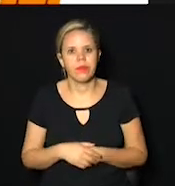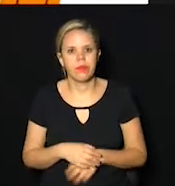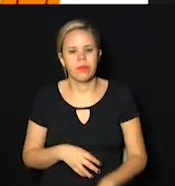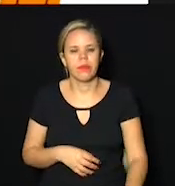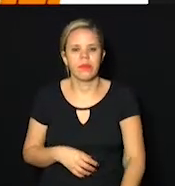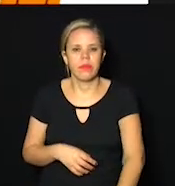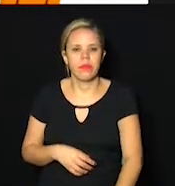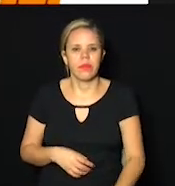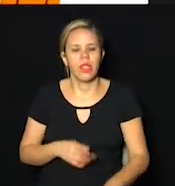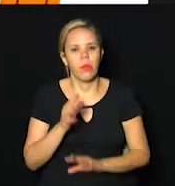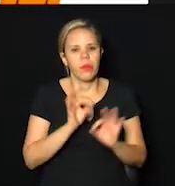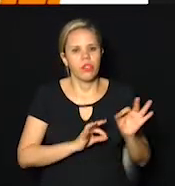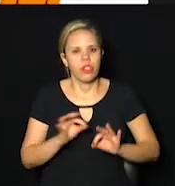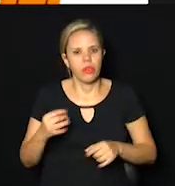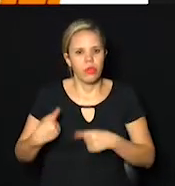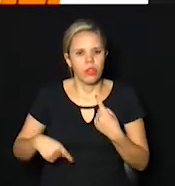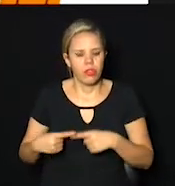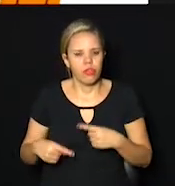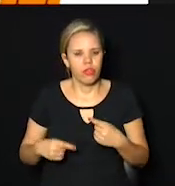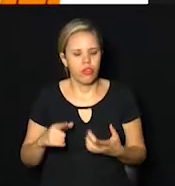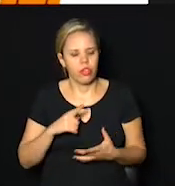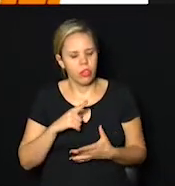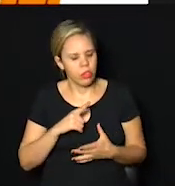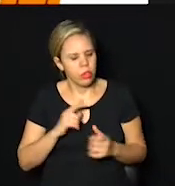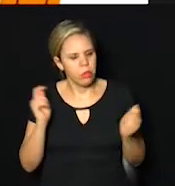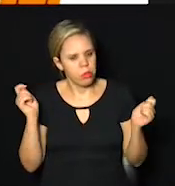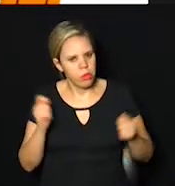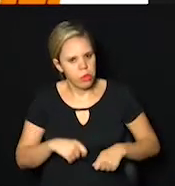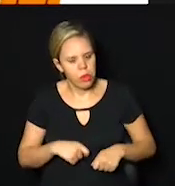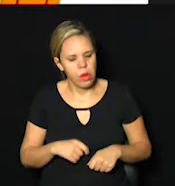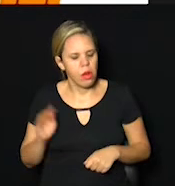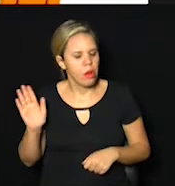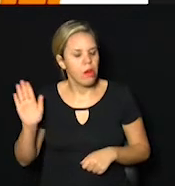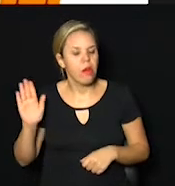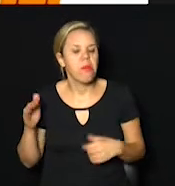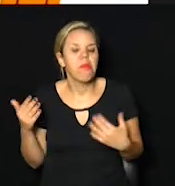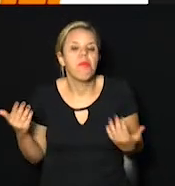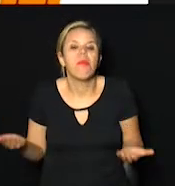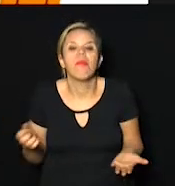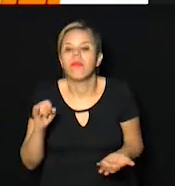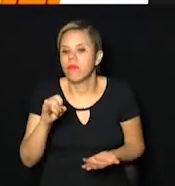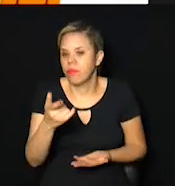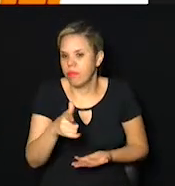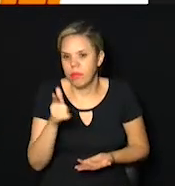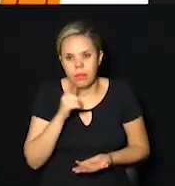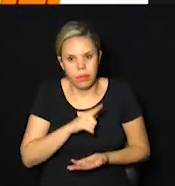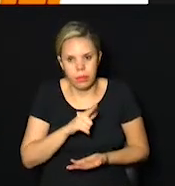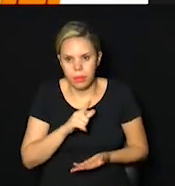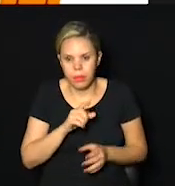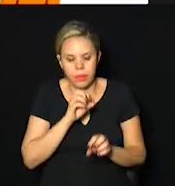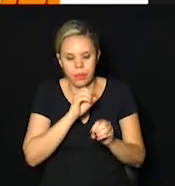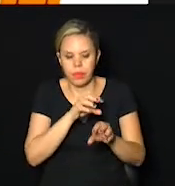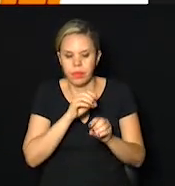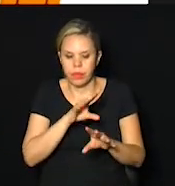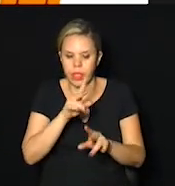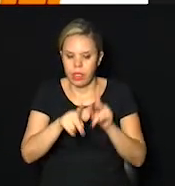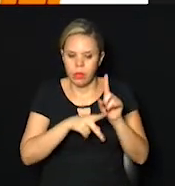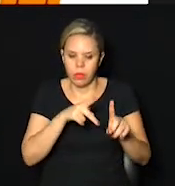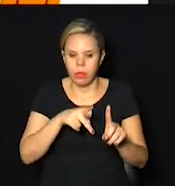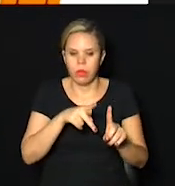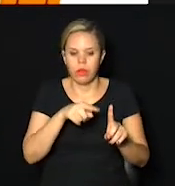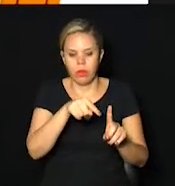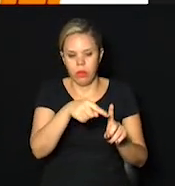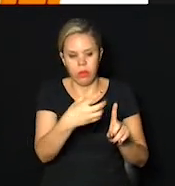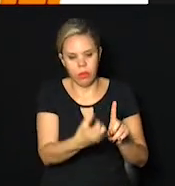num projeto de poder, numa candidatura, o nome que a gente queira dar para isso, se você não conseguir convencer as pessoas, e a gente vai tocar muito